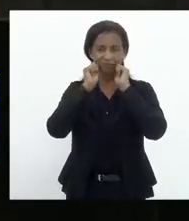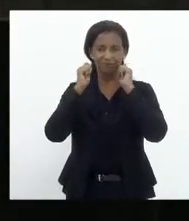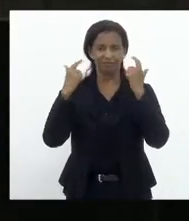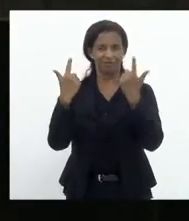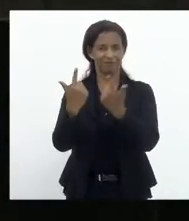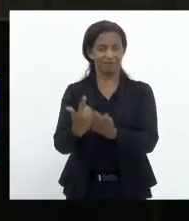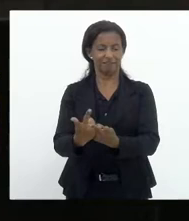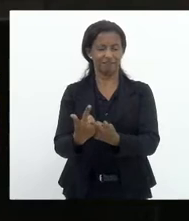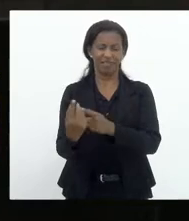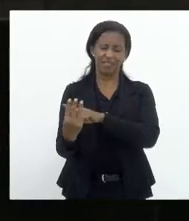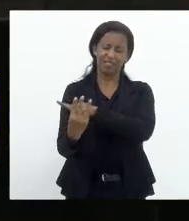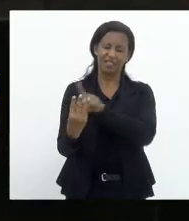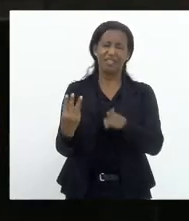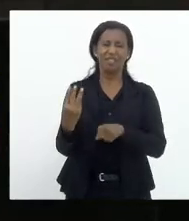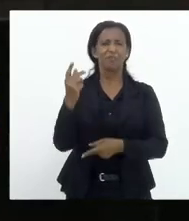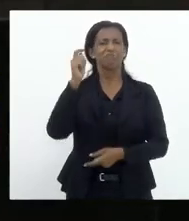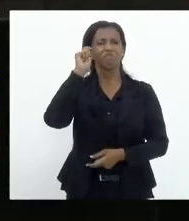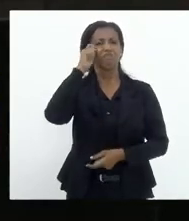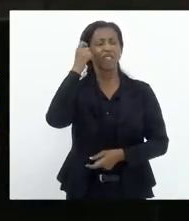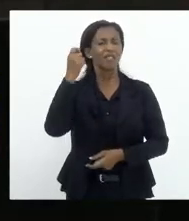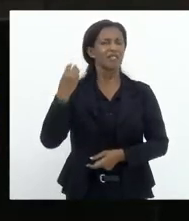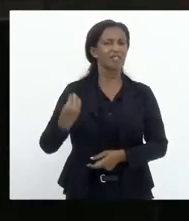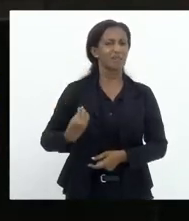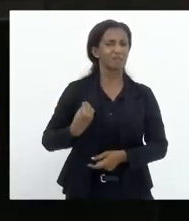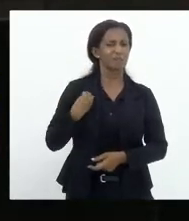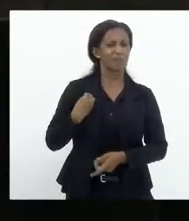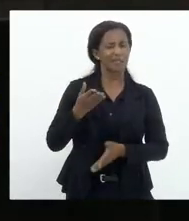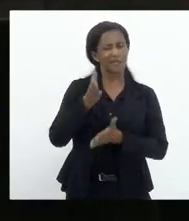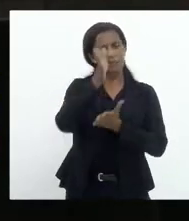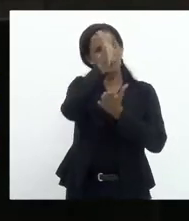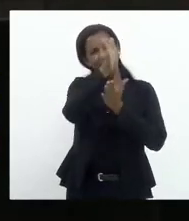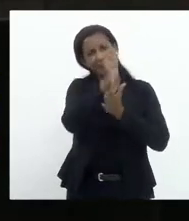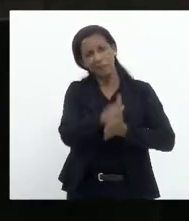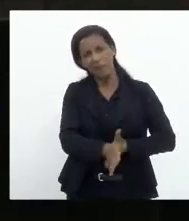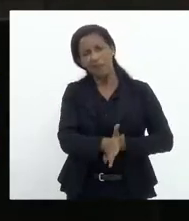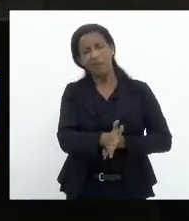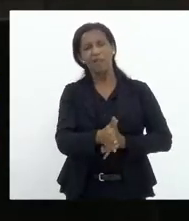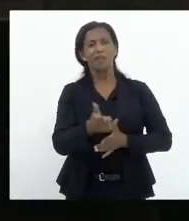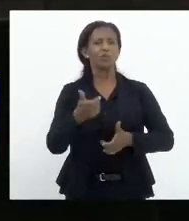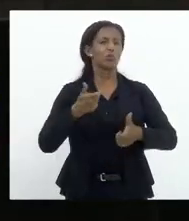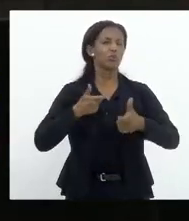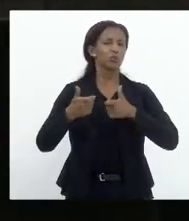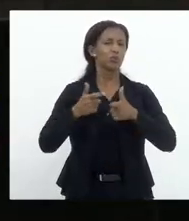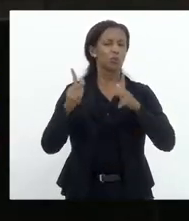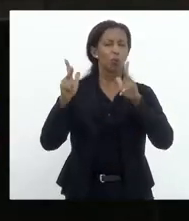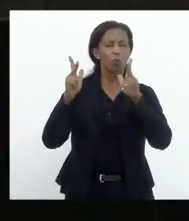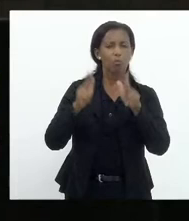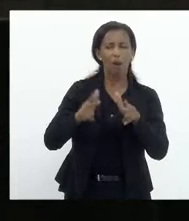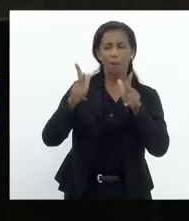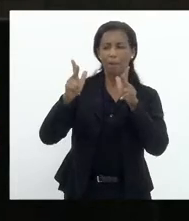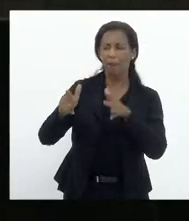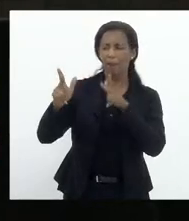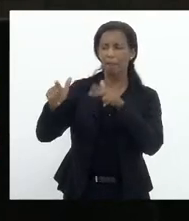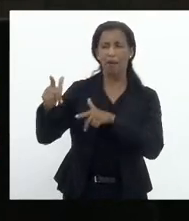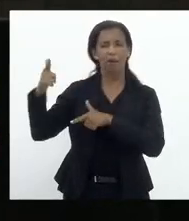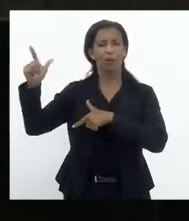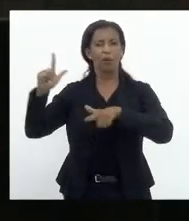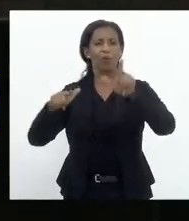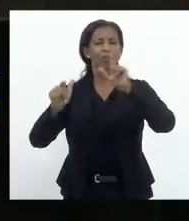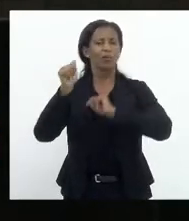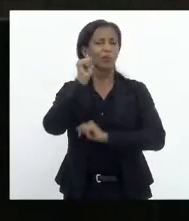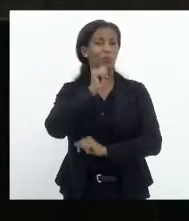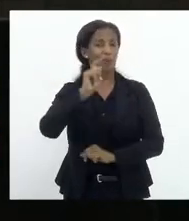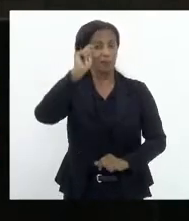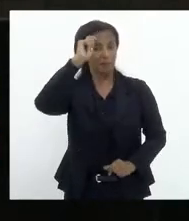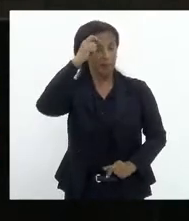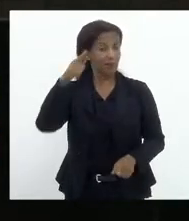Janeiro três mulheres pretas que tem um histórico um perfil de luta muito semelhante a de muitas outras mulheres